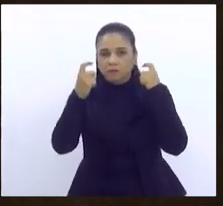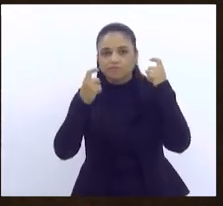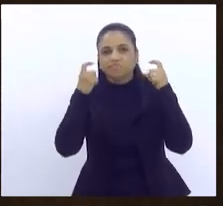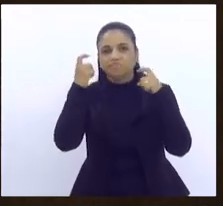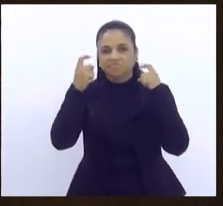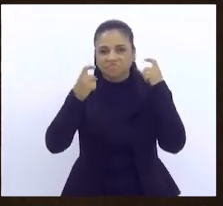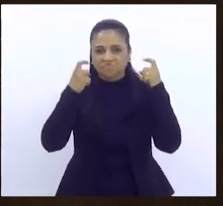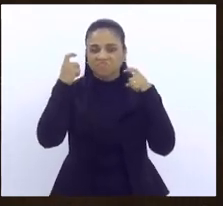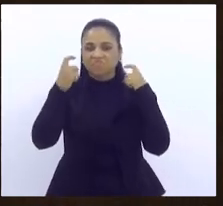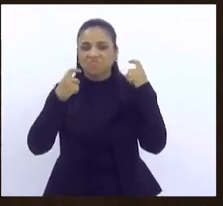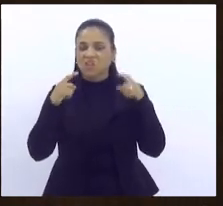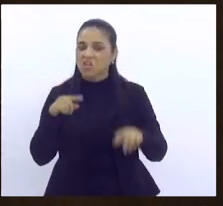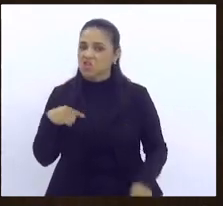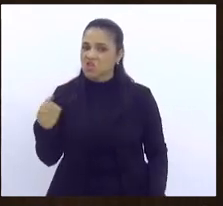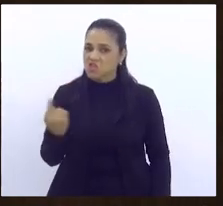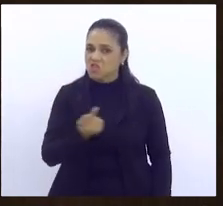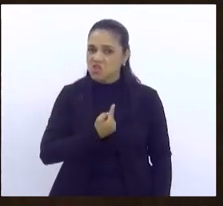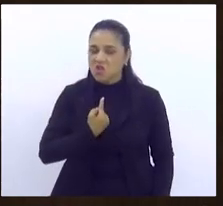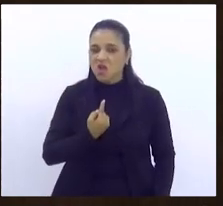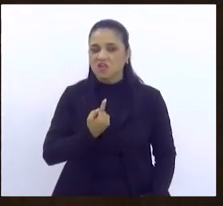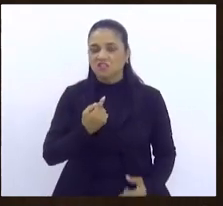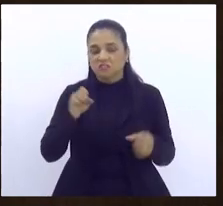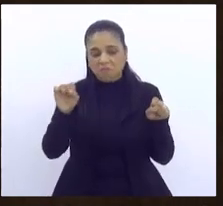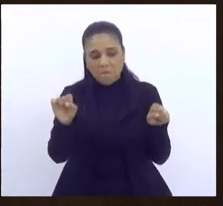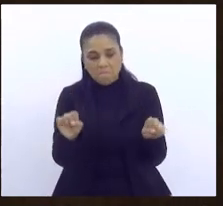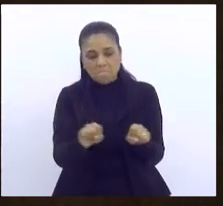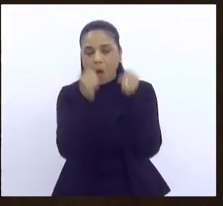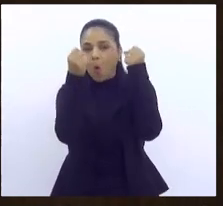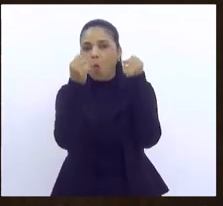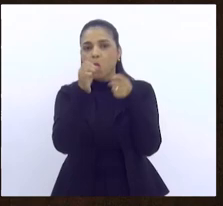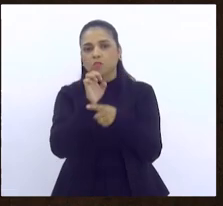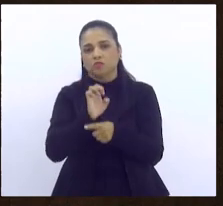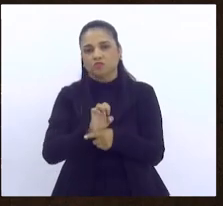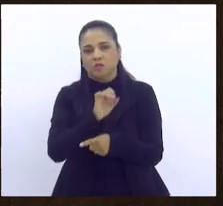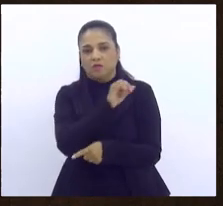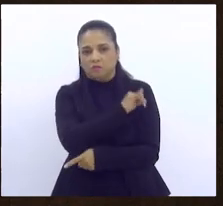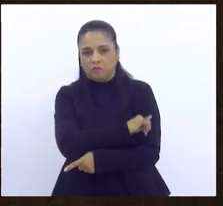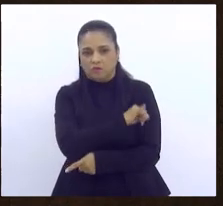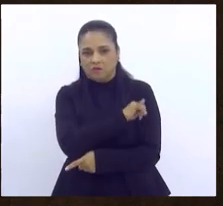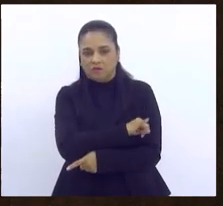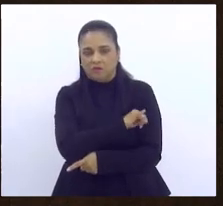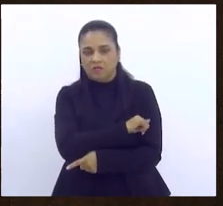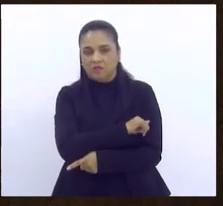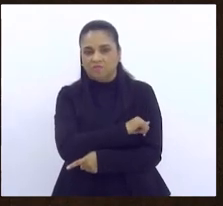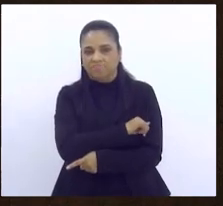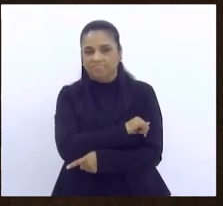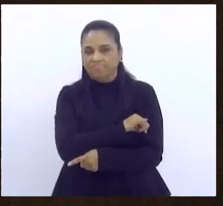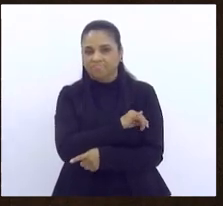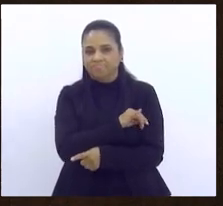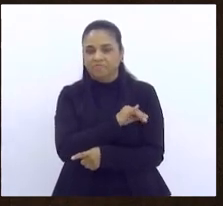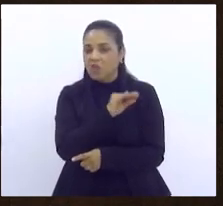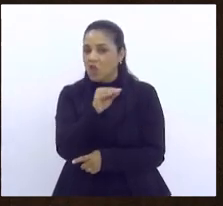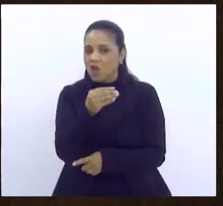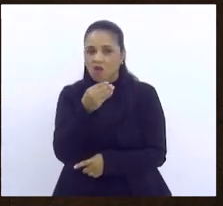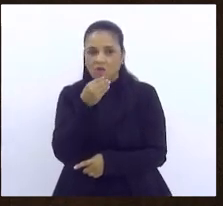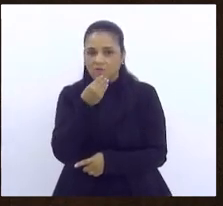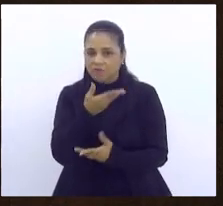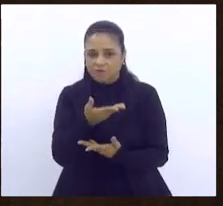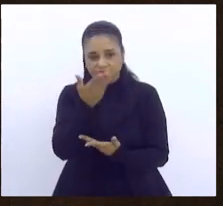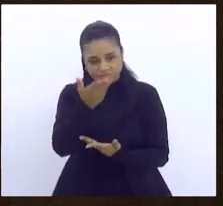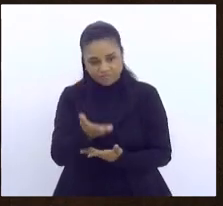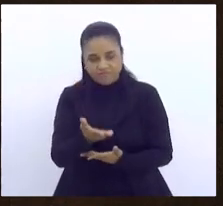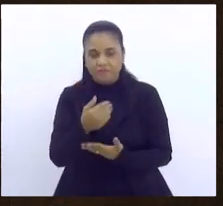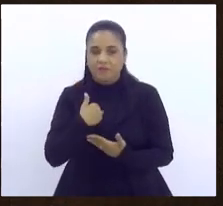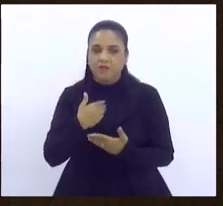considero que nós estamos na beira de um precipício. E conto, evidentemente, com Vossa Excelência para